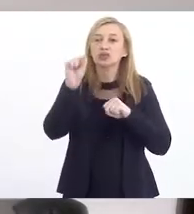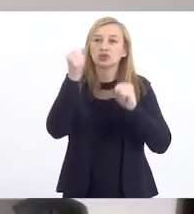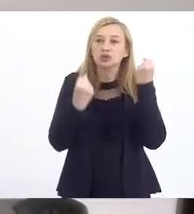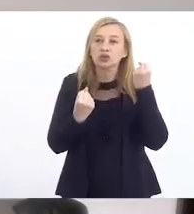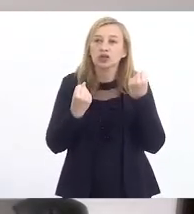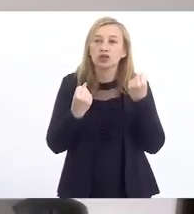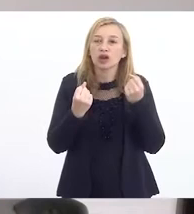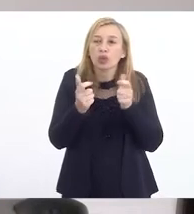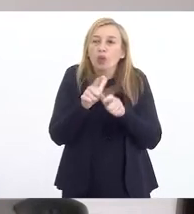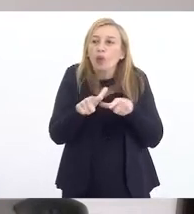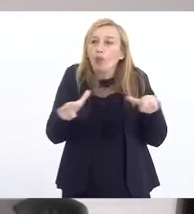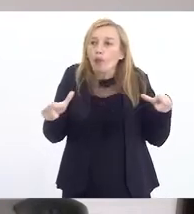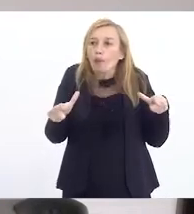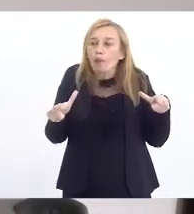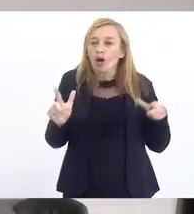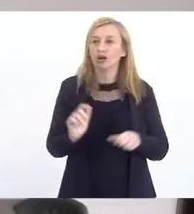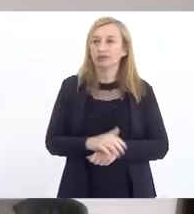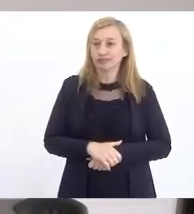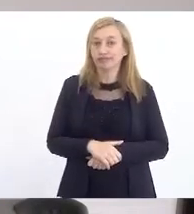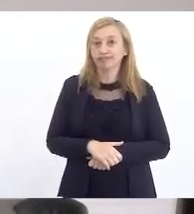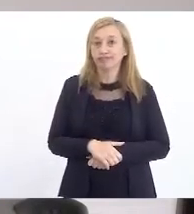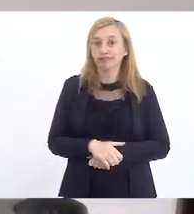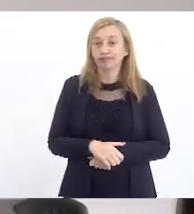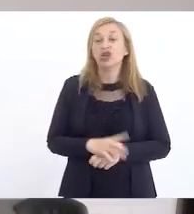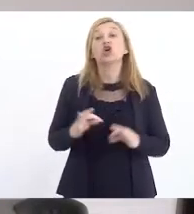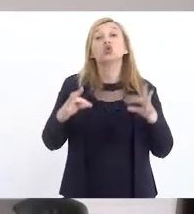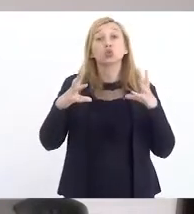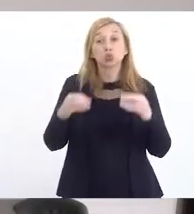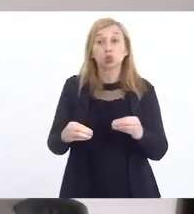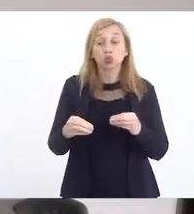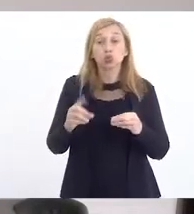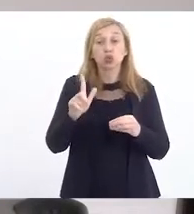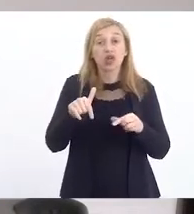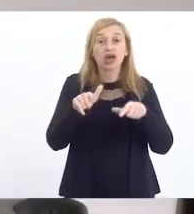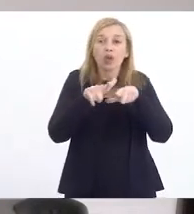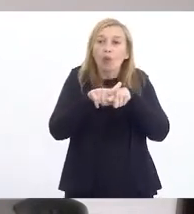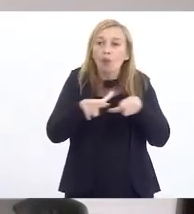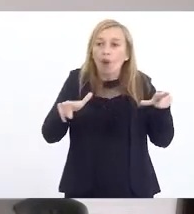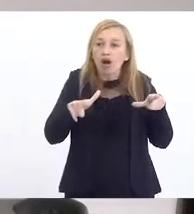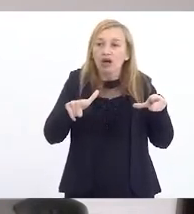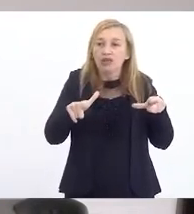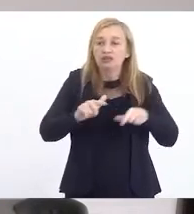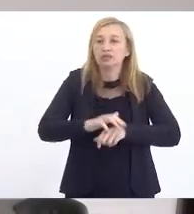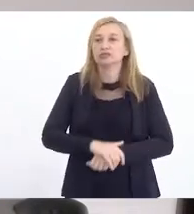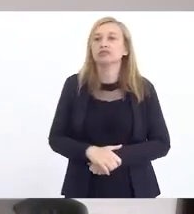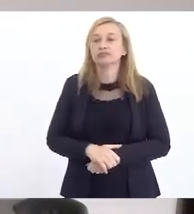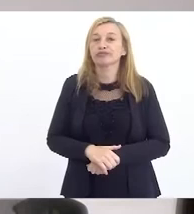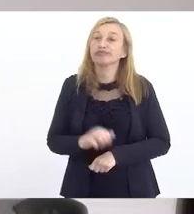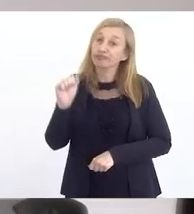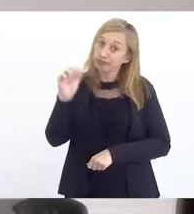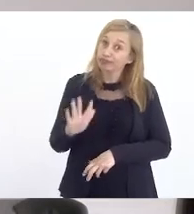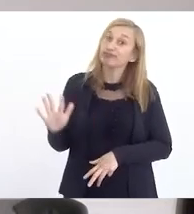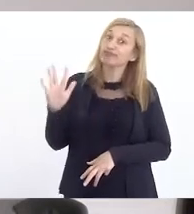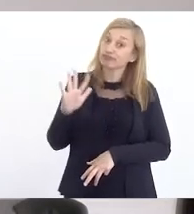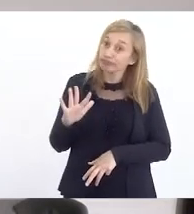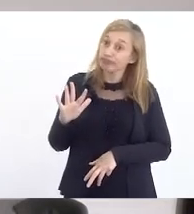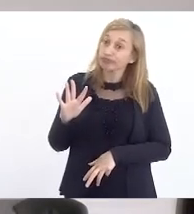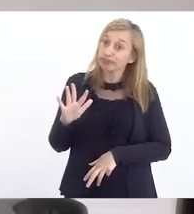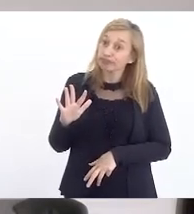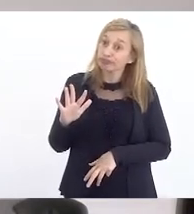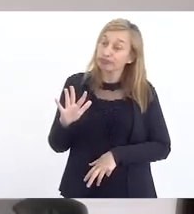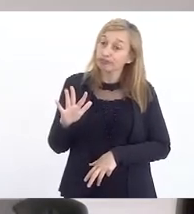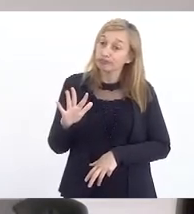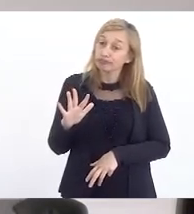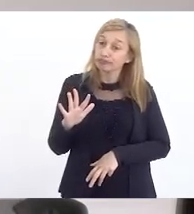oca. E tudo aquilo que é oco, né, em geral,